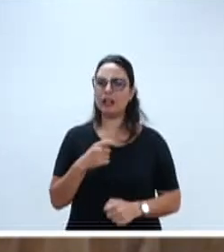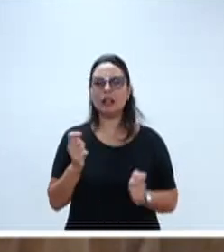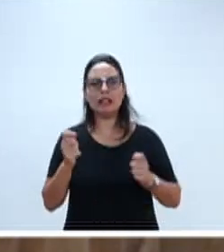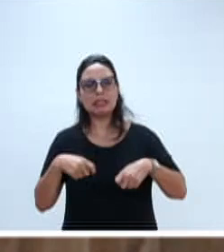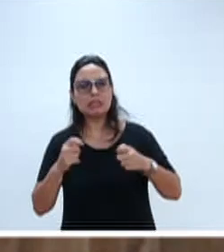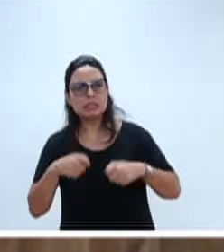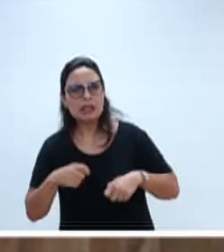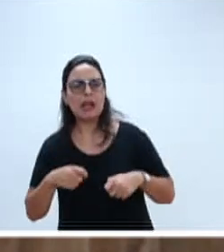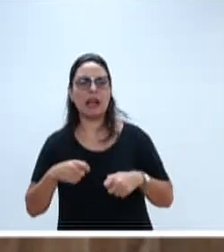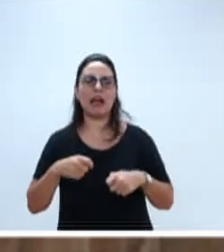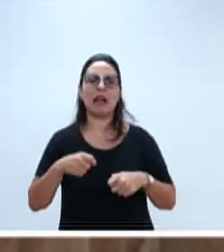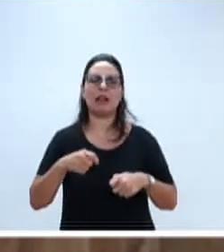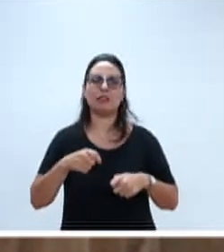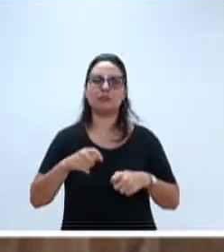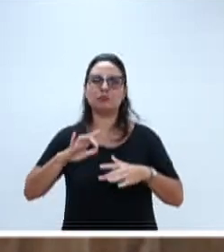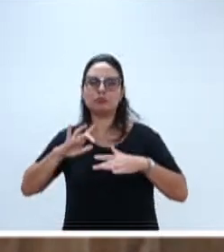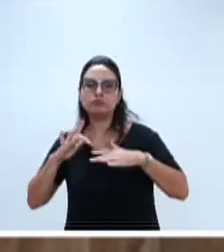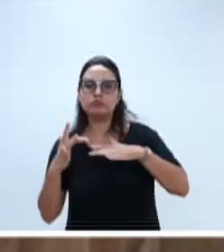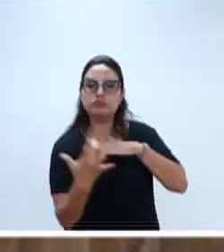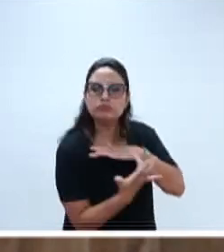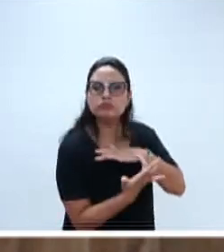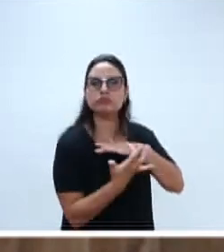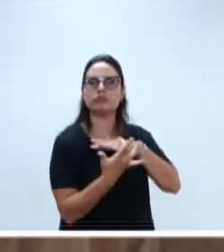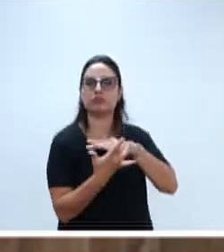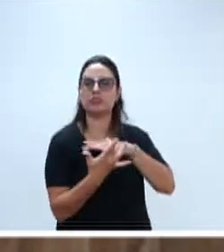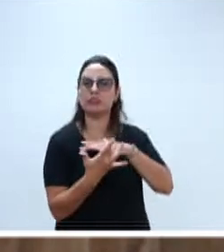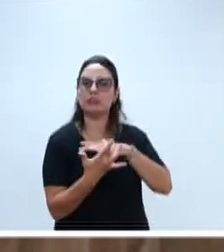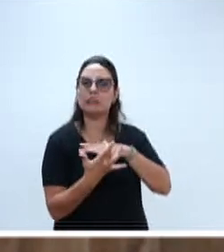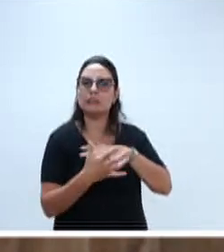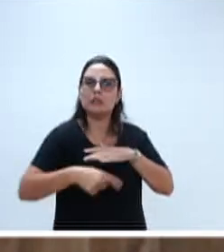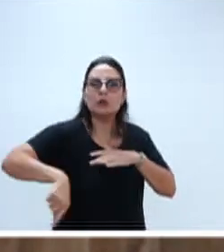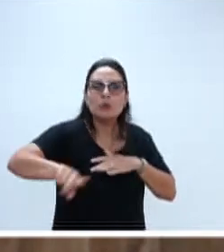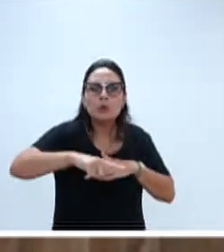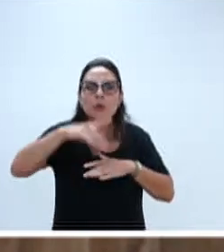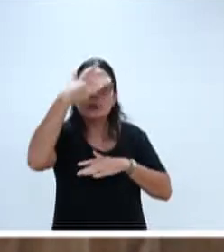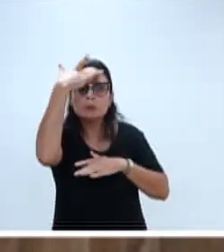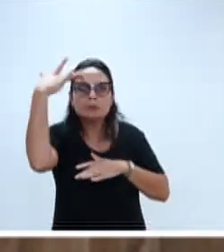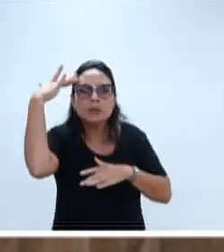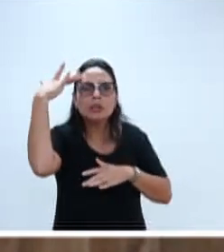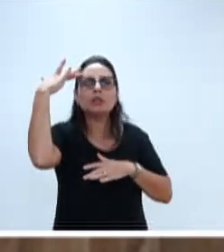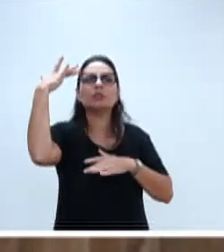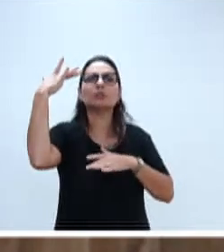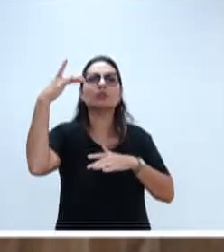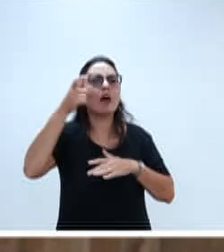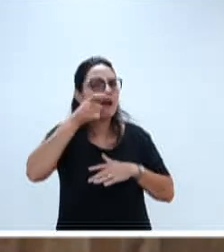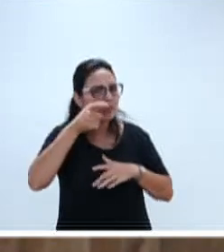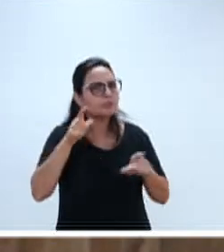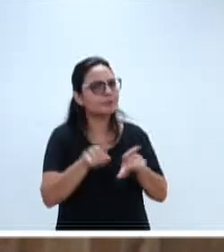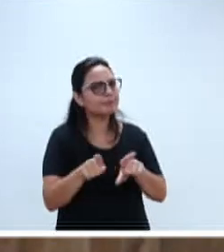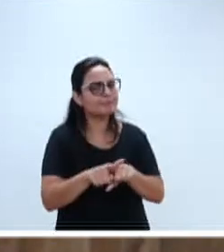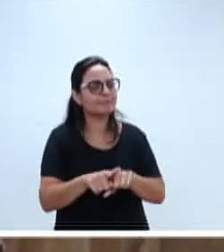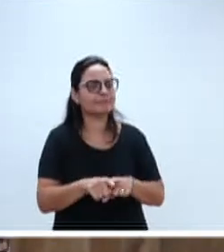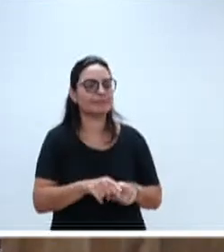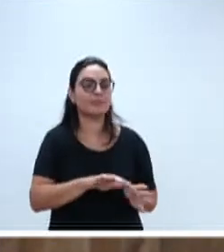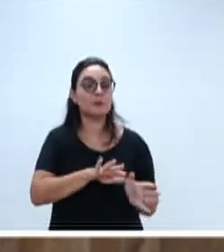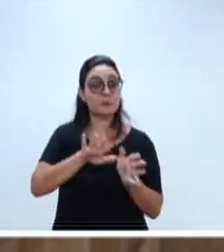Eu sei que muitas pessoas ainda vão louvar a Deus pela sua vida em nome de Jesus. Tá bom? Vamos aqui, ó.